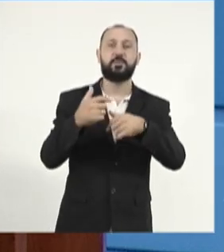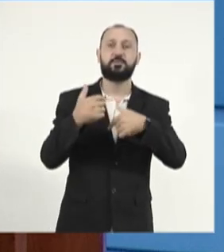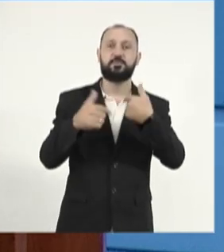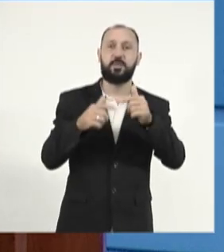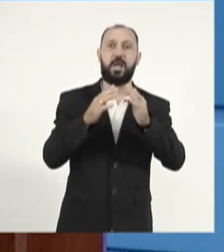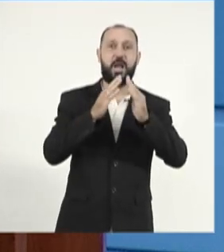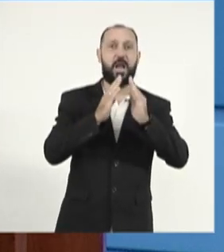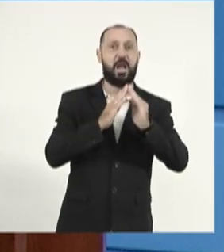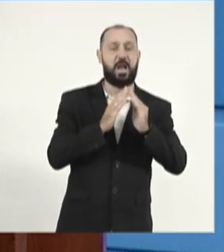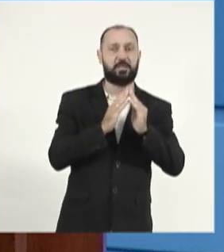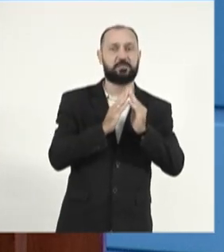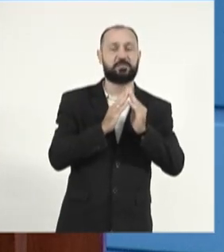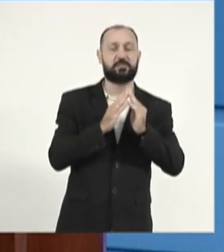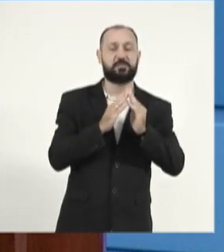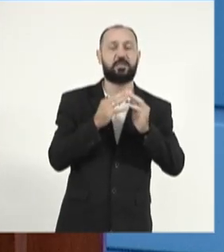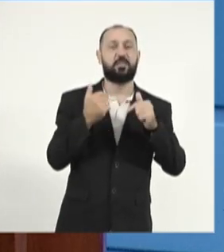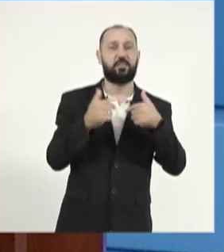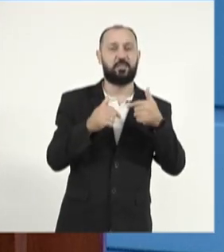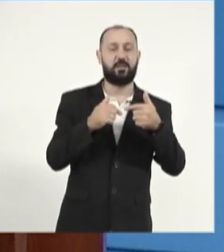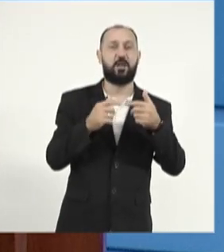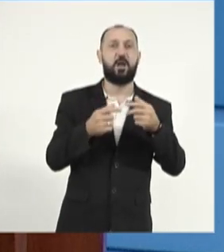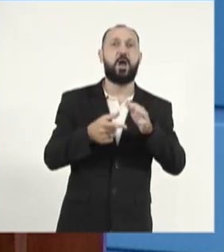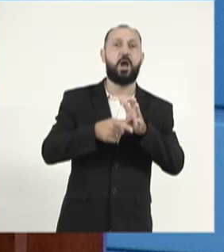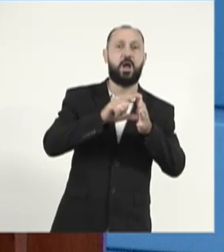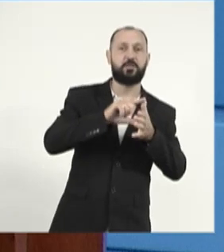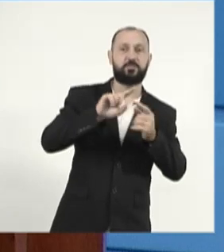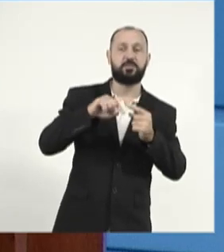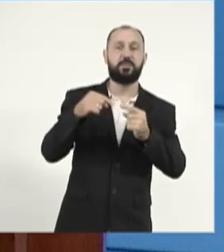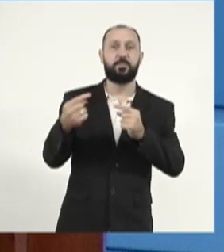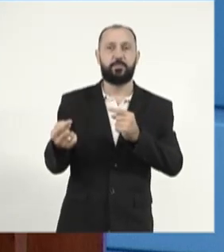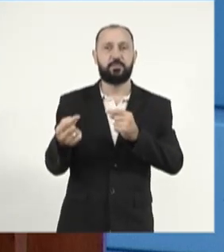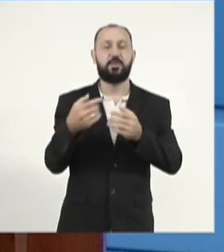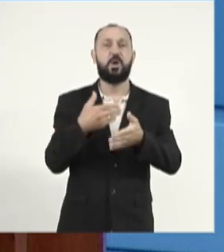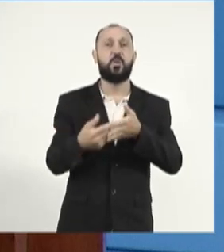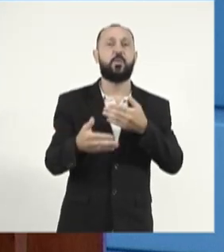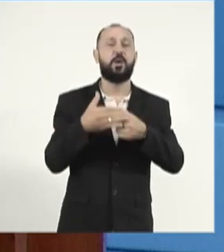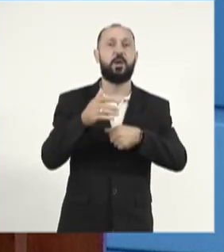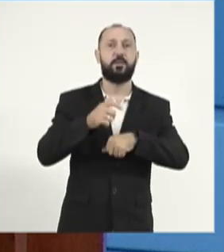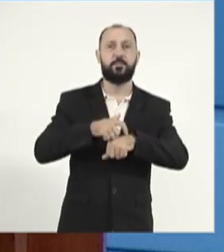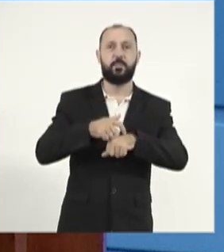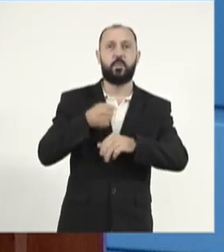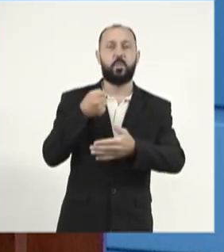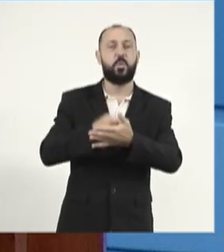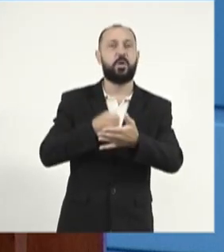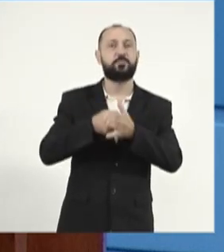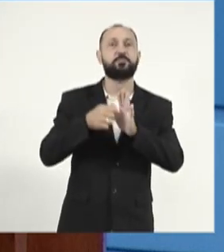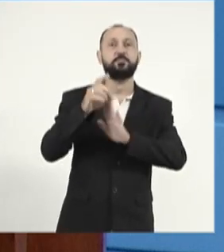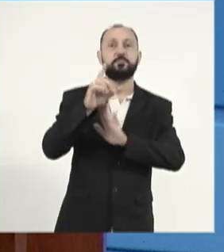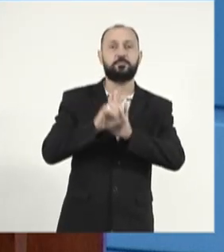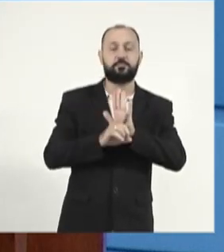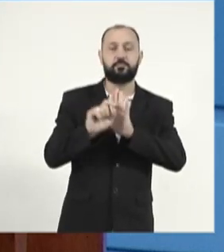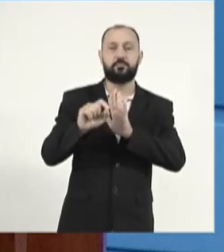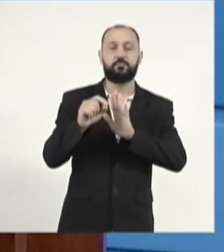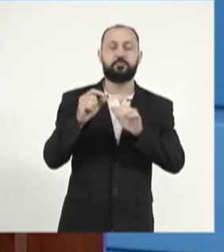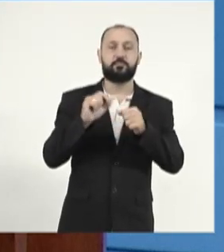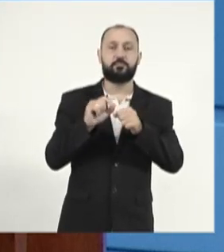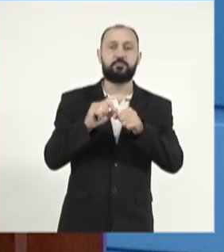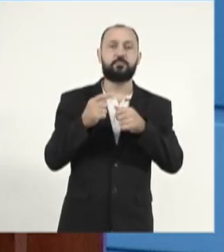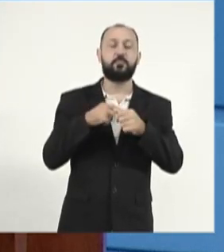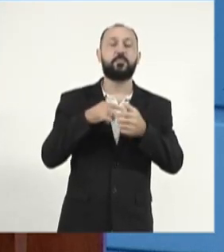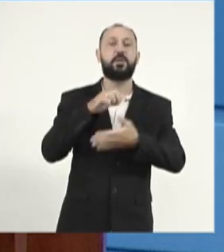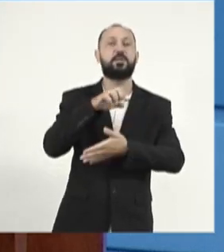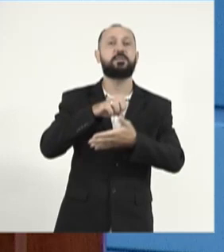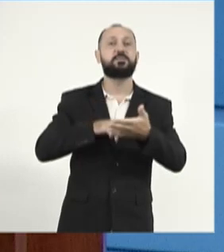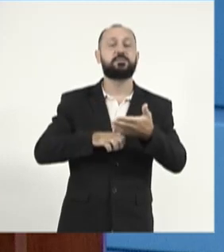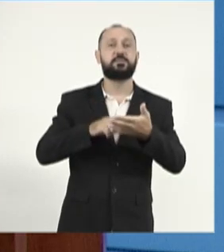exercícios domiciliares antes e depois do parto. Em qualquer caso, é assegurado o direito à prestação de